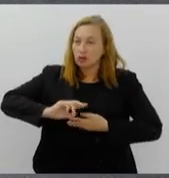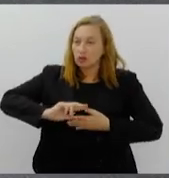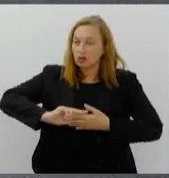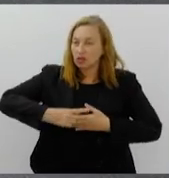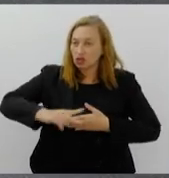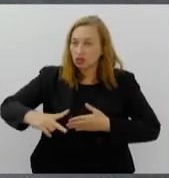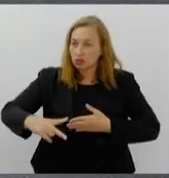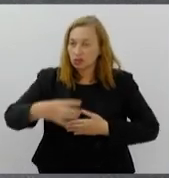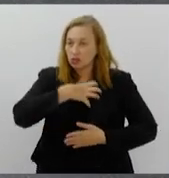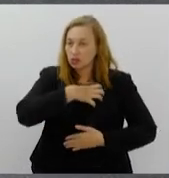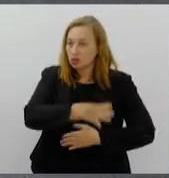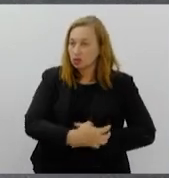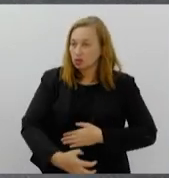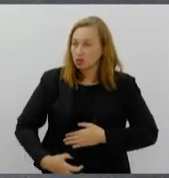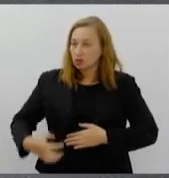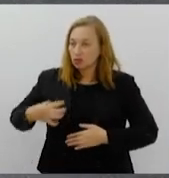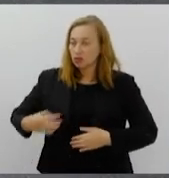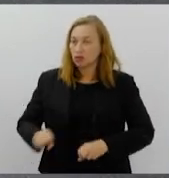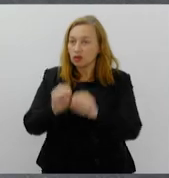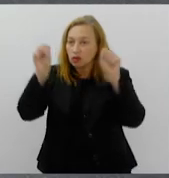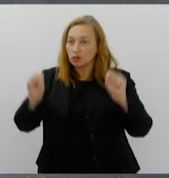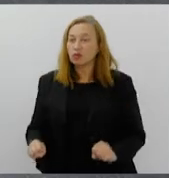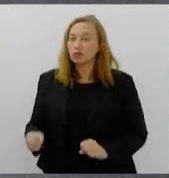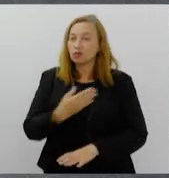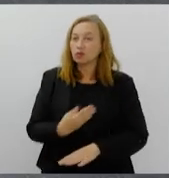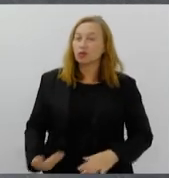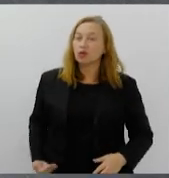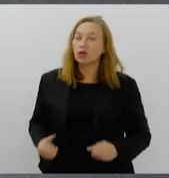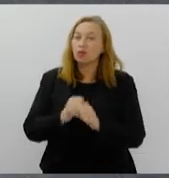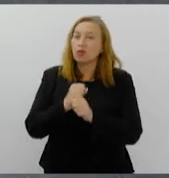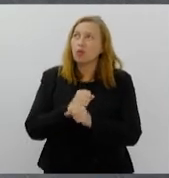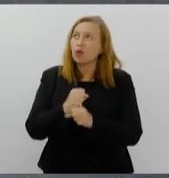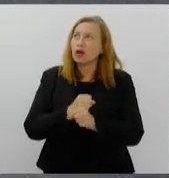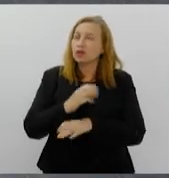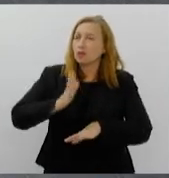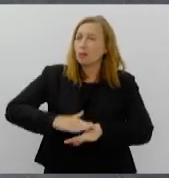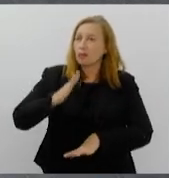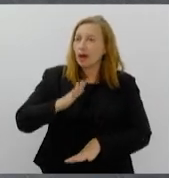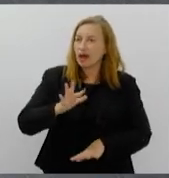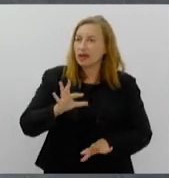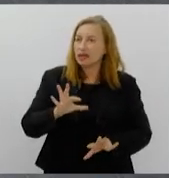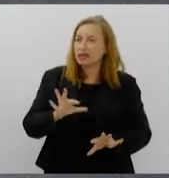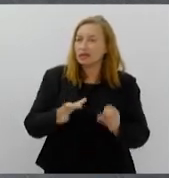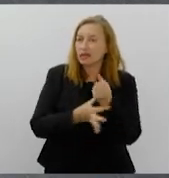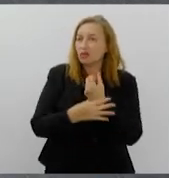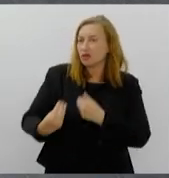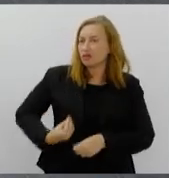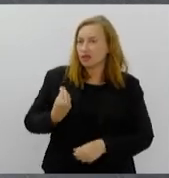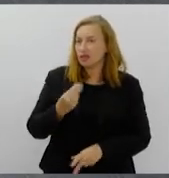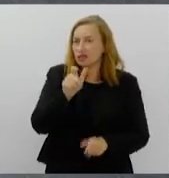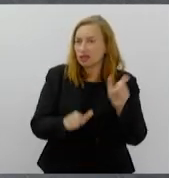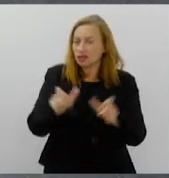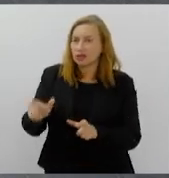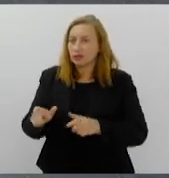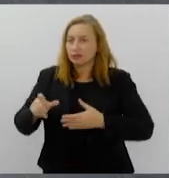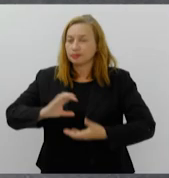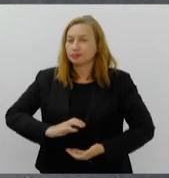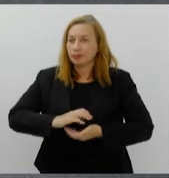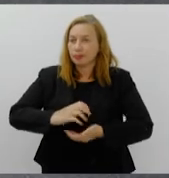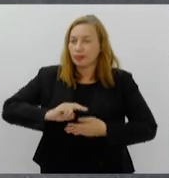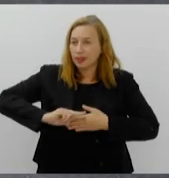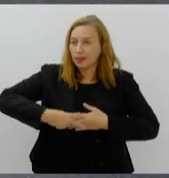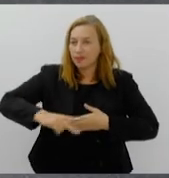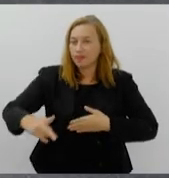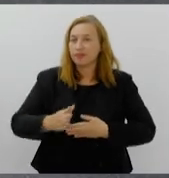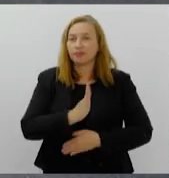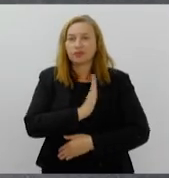de transplantes públicos do mundo, que, por ano, mais garante vida das pessoas fazendo transplantes de